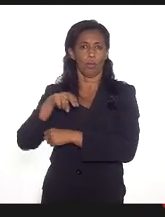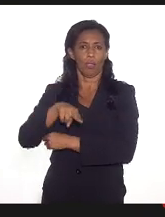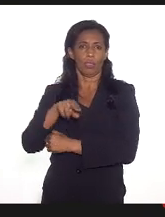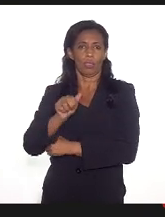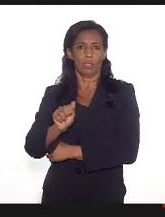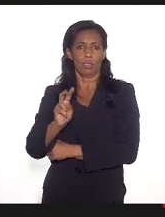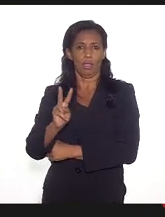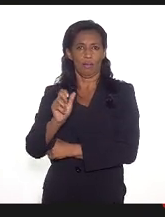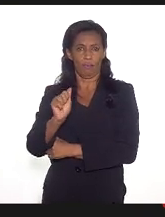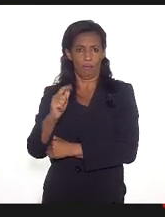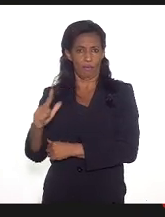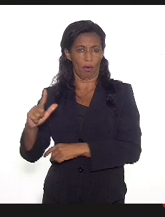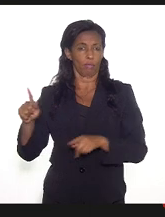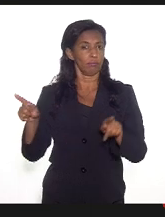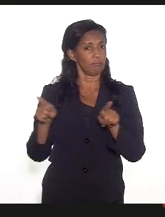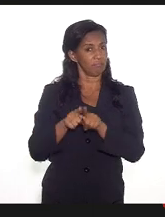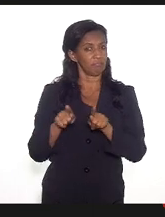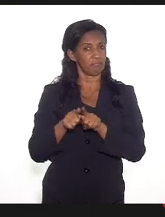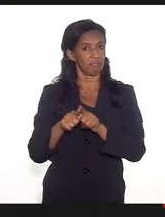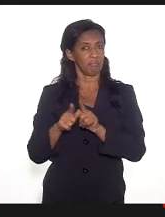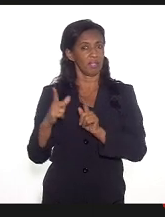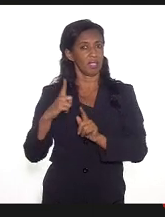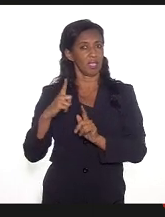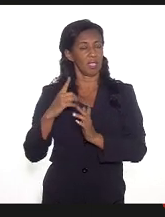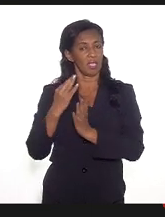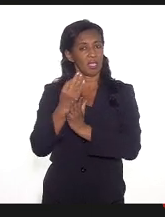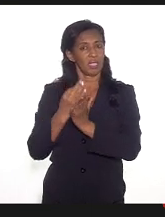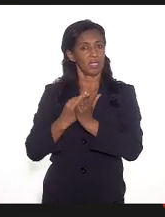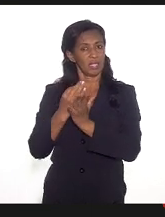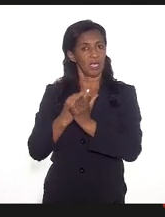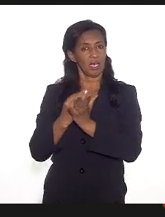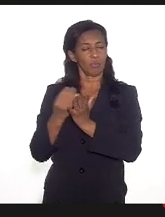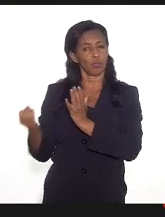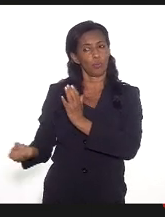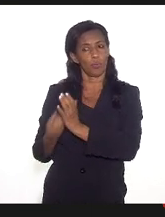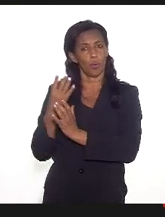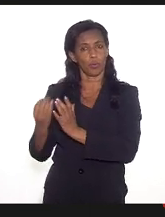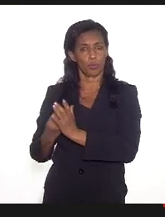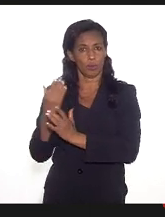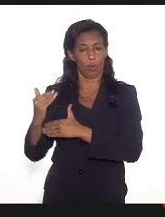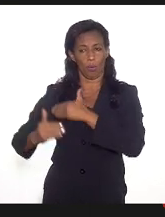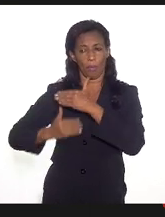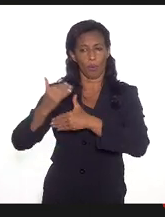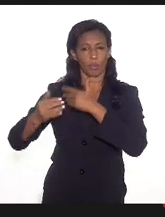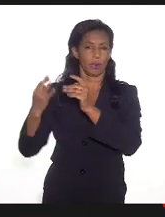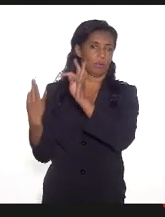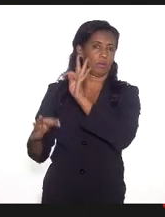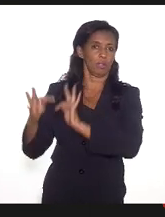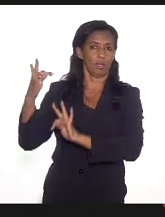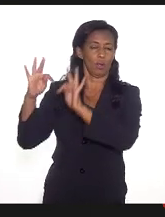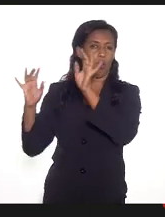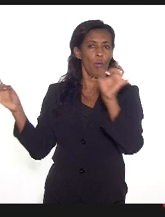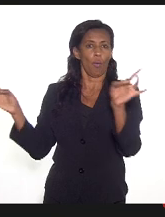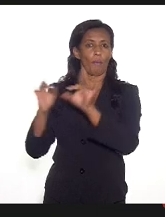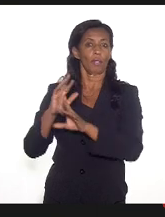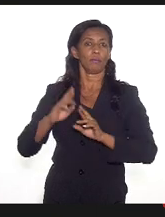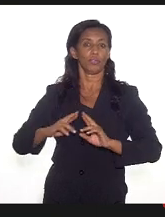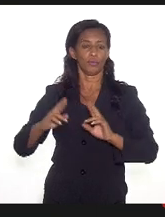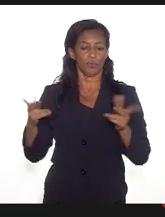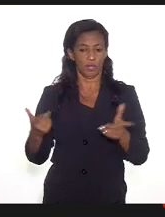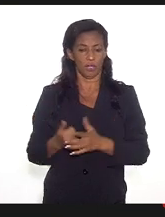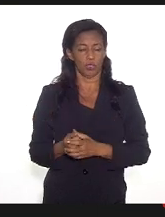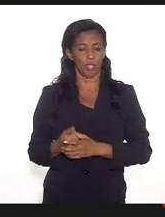tá? Inclusive até em termos de organização da produção. E são processos tecnológicos completamente diferentes.